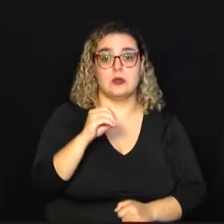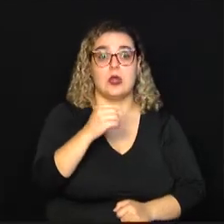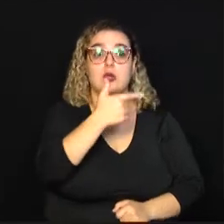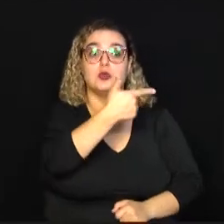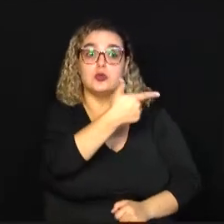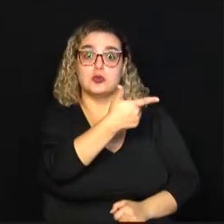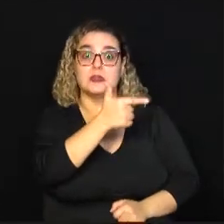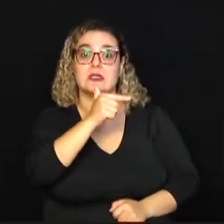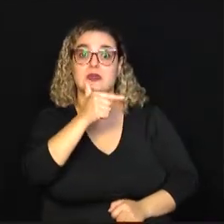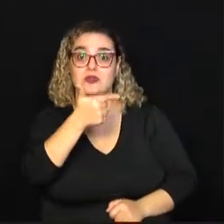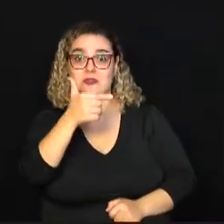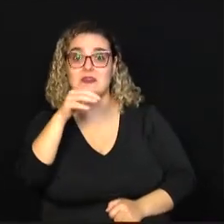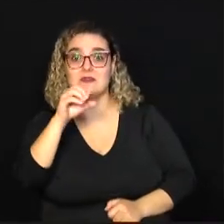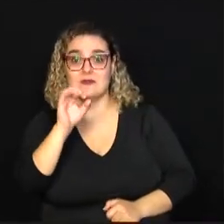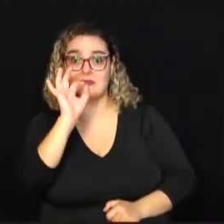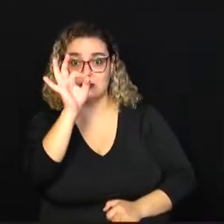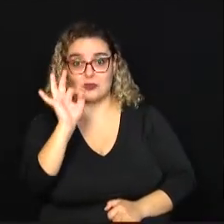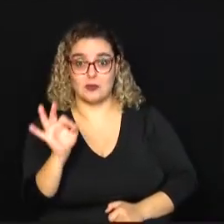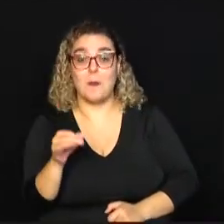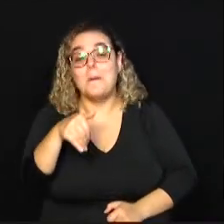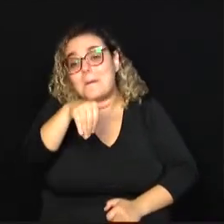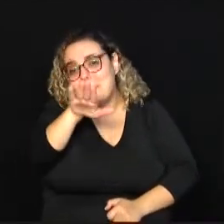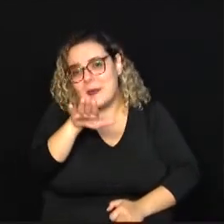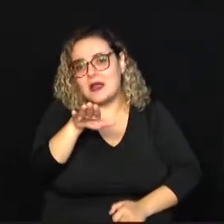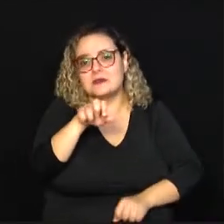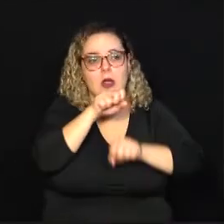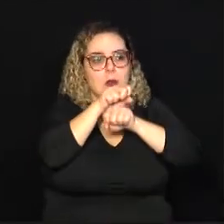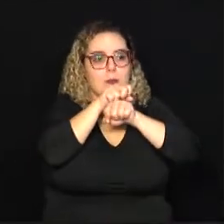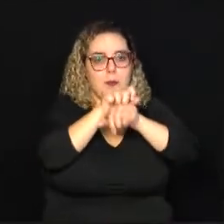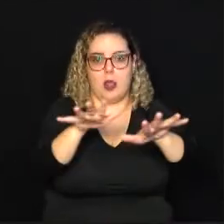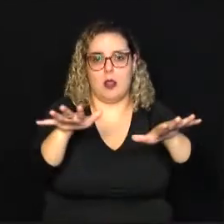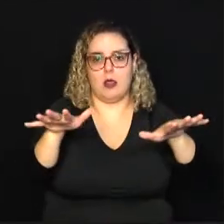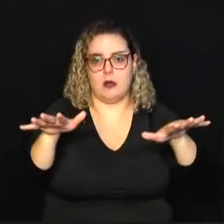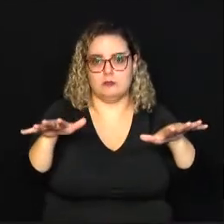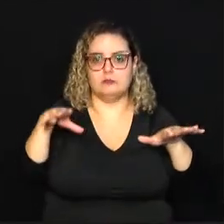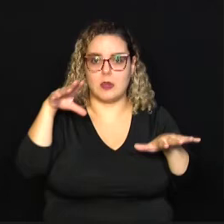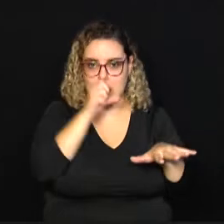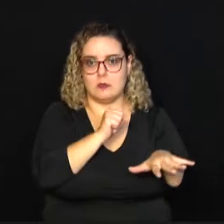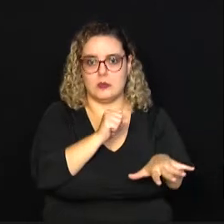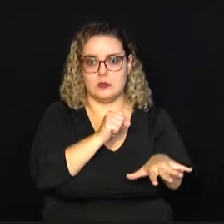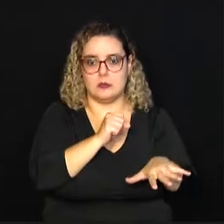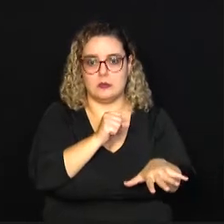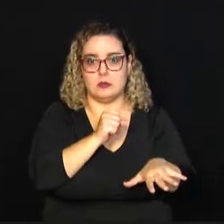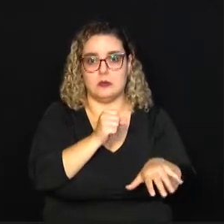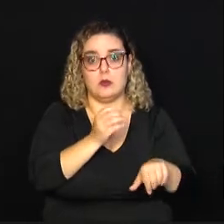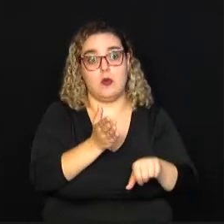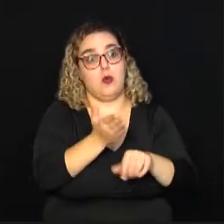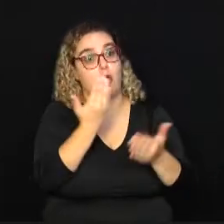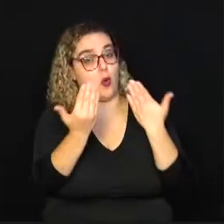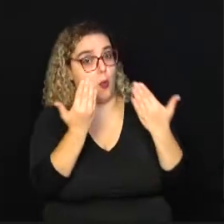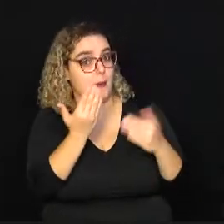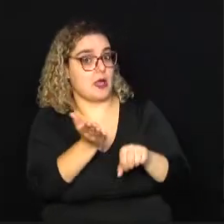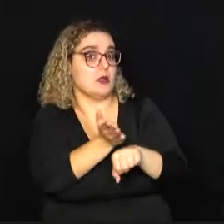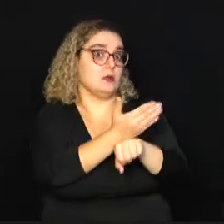220% mais contagiosa do que as variantes anteriores. Eu vou repetir,